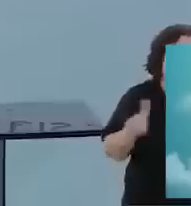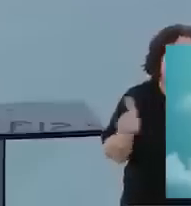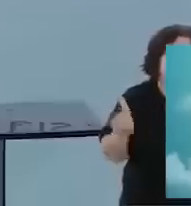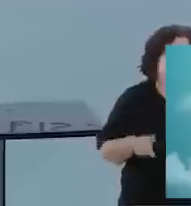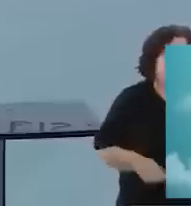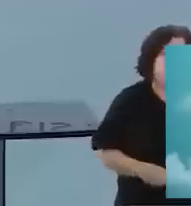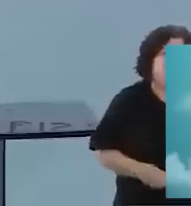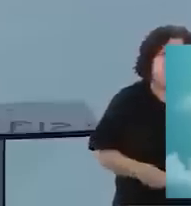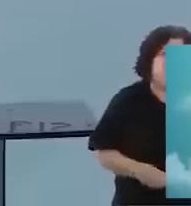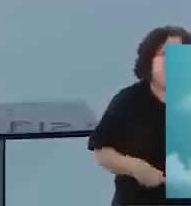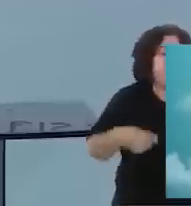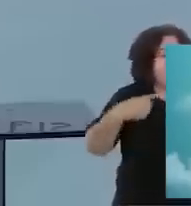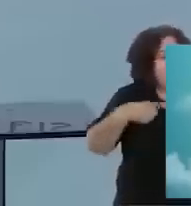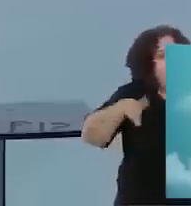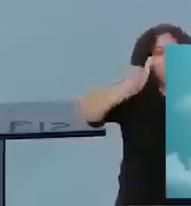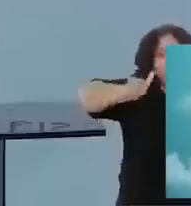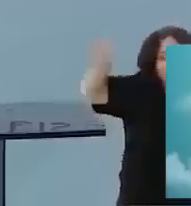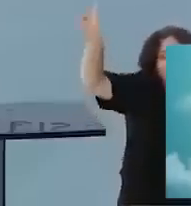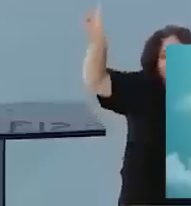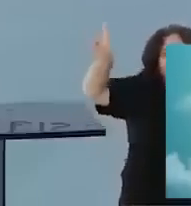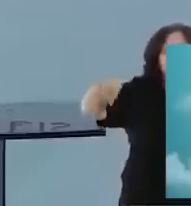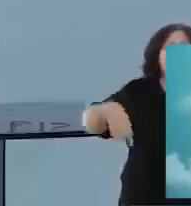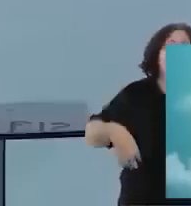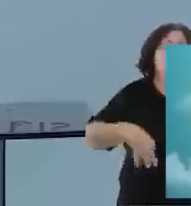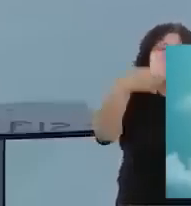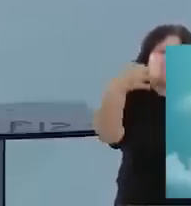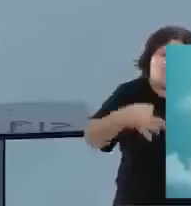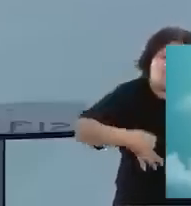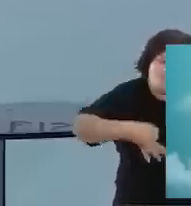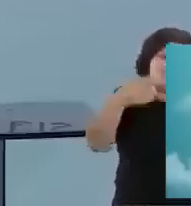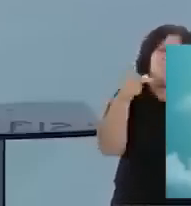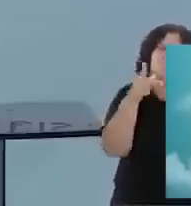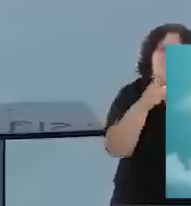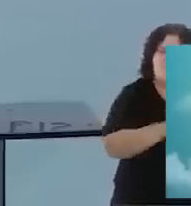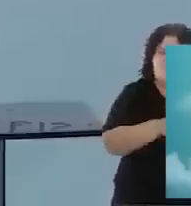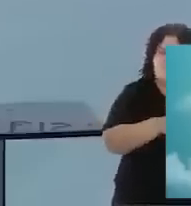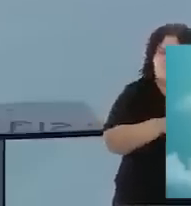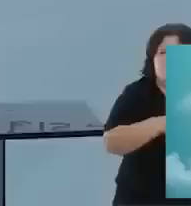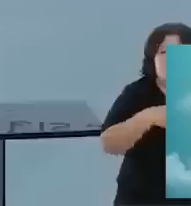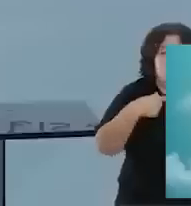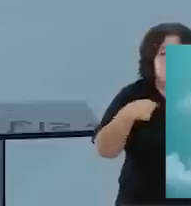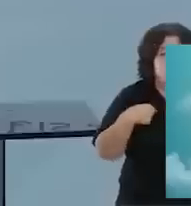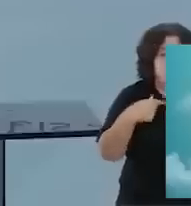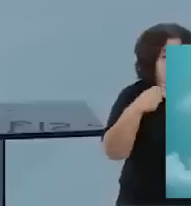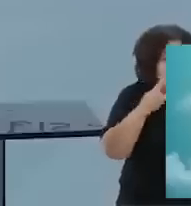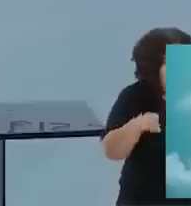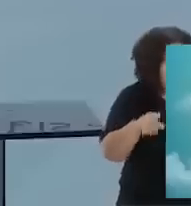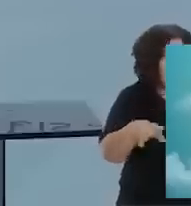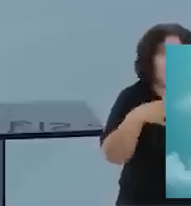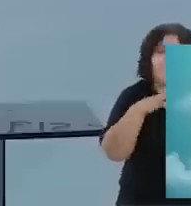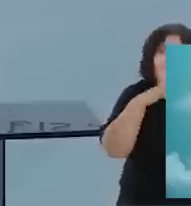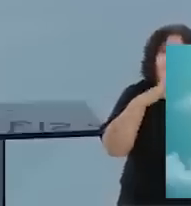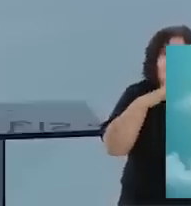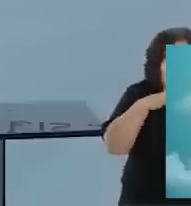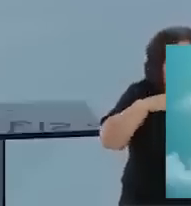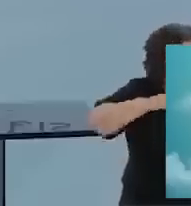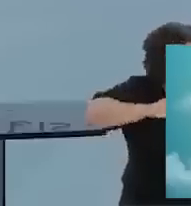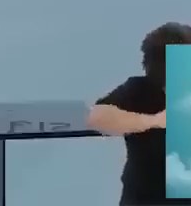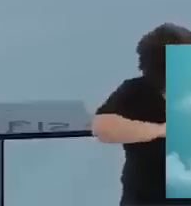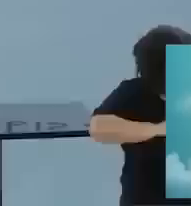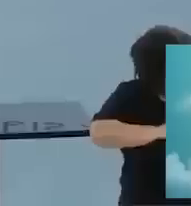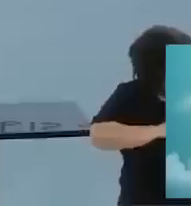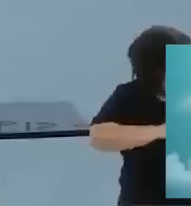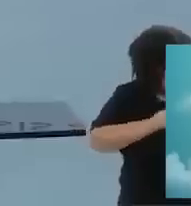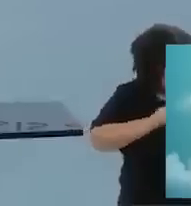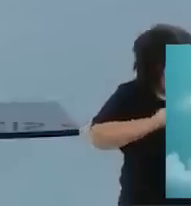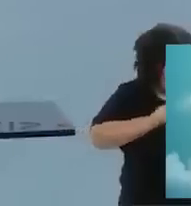Esse não é o nosso papel. Deus é o reto juiz. Quem sonda o coração é Deus. Quem conhece de fato a pessoa é Deus. Porque